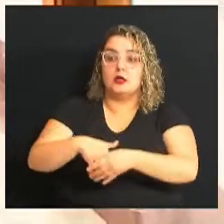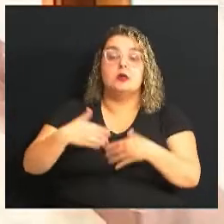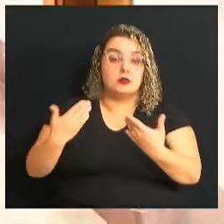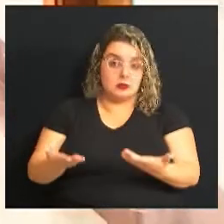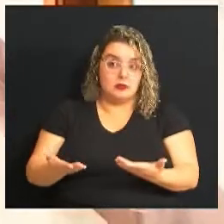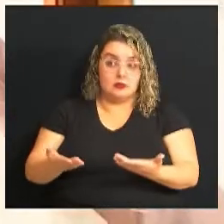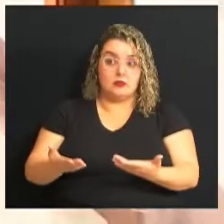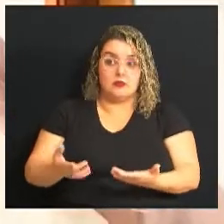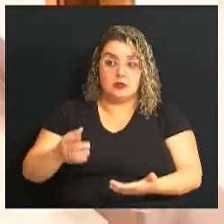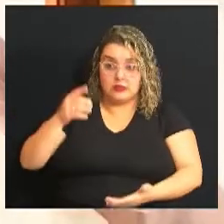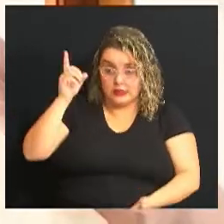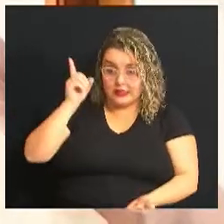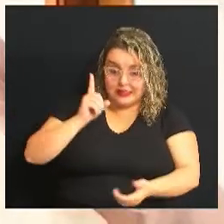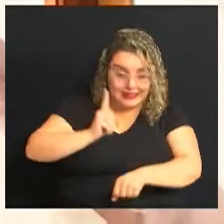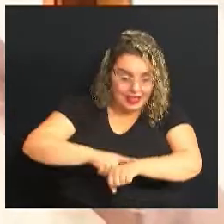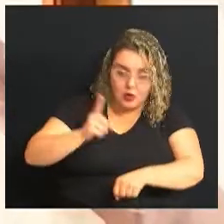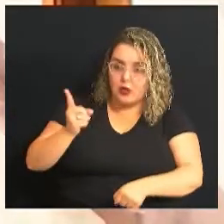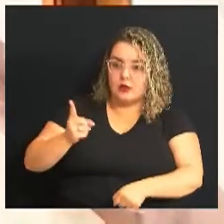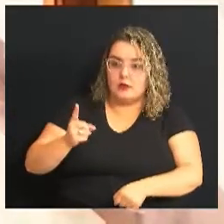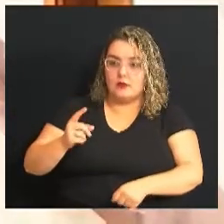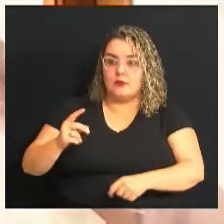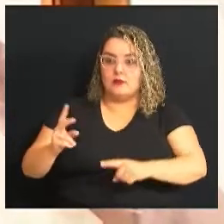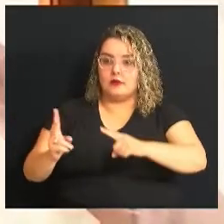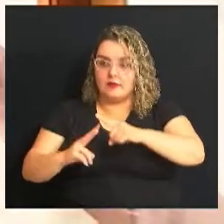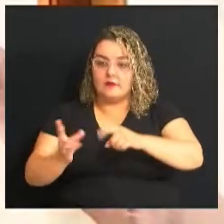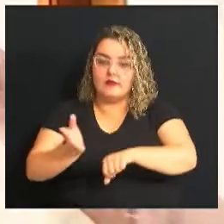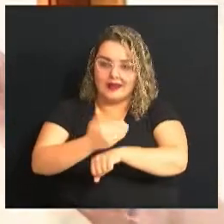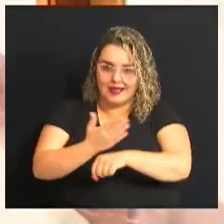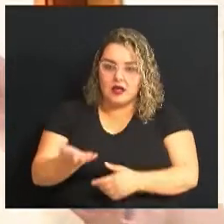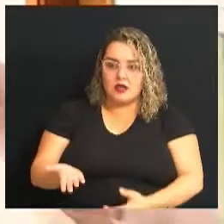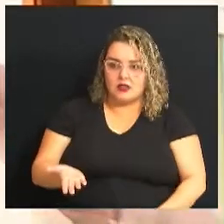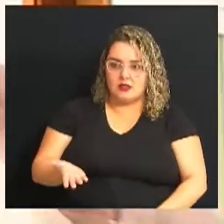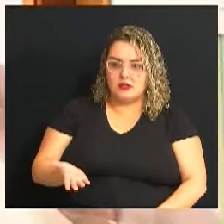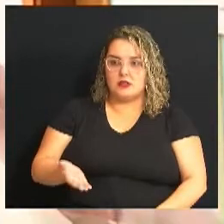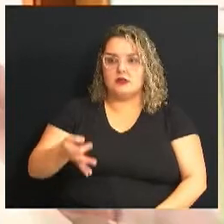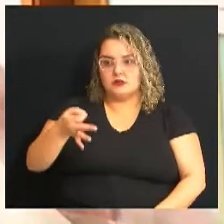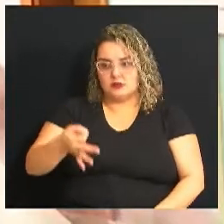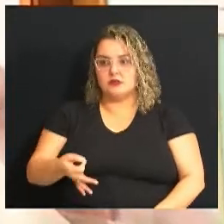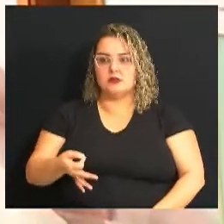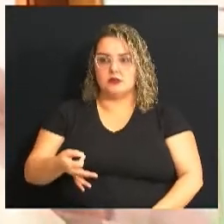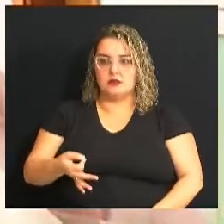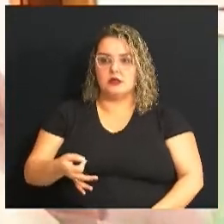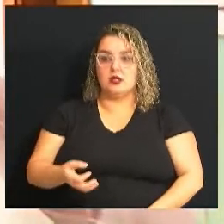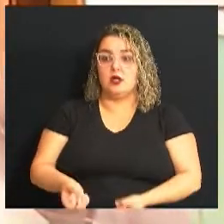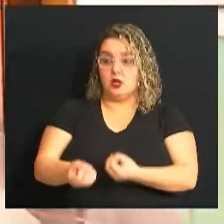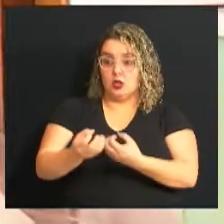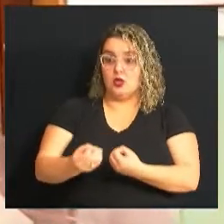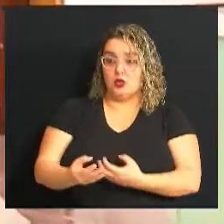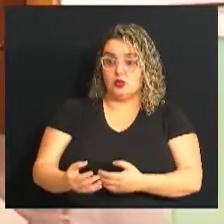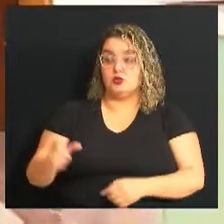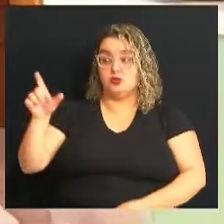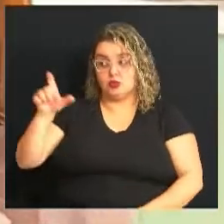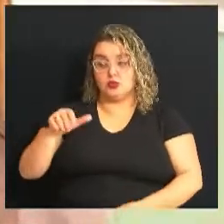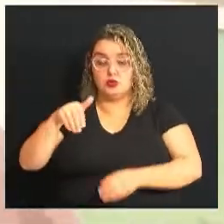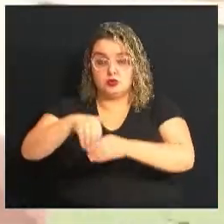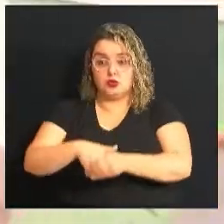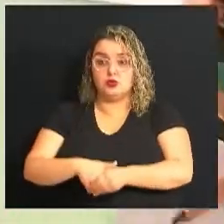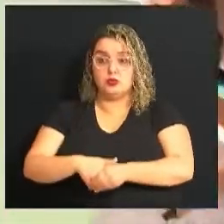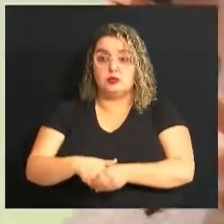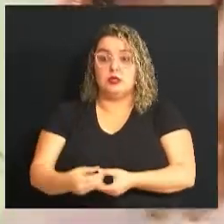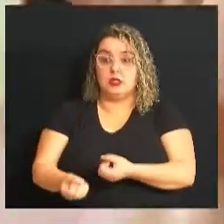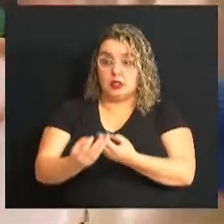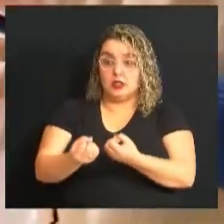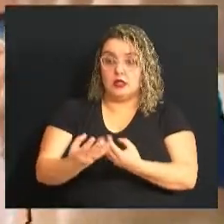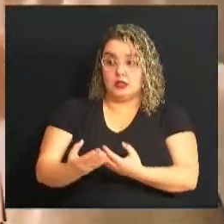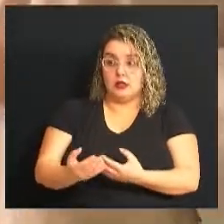certificado ali na hora, a pessoa vai ter que checar antes. Exatamente. Consta a informação de que aquele eleitor tem dados importados